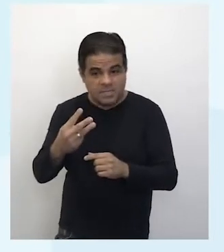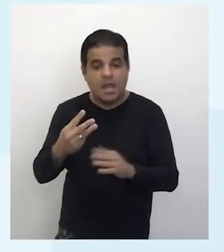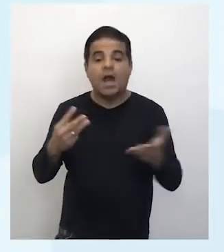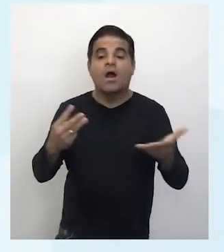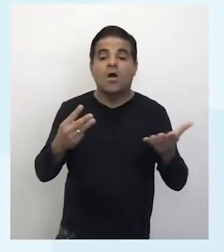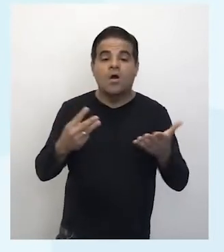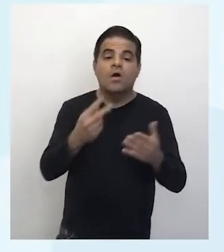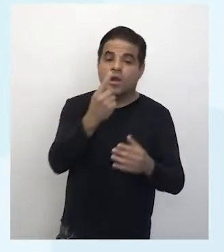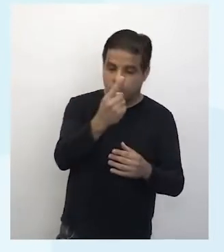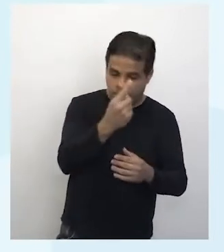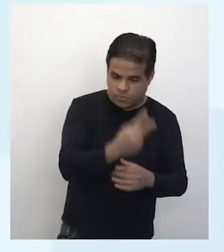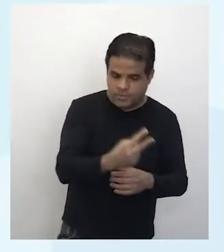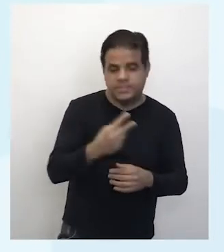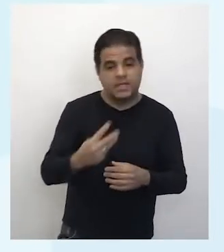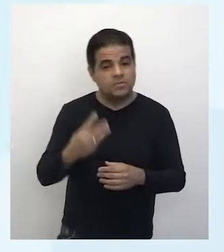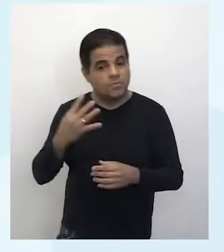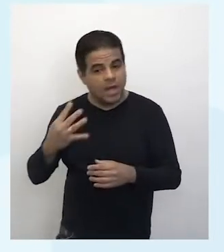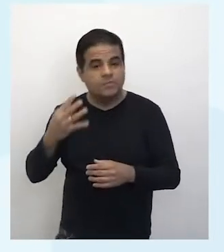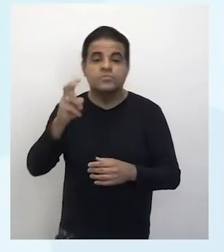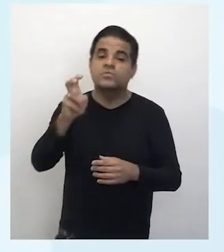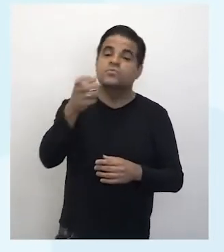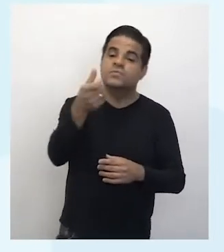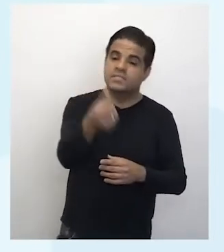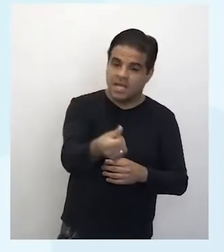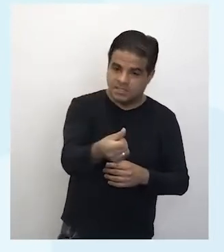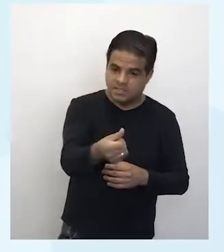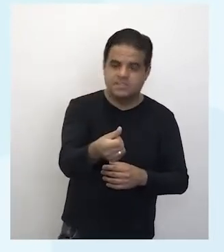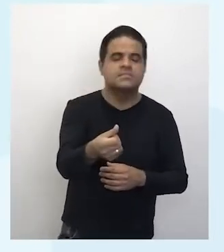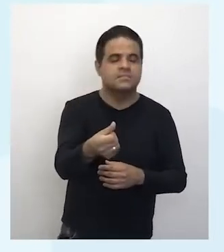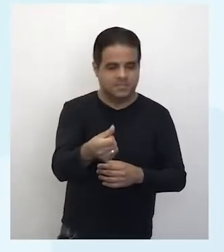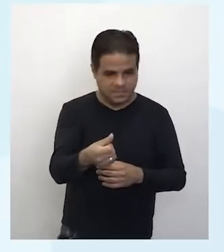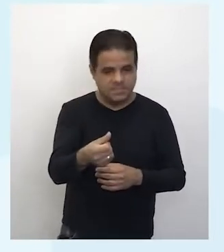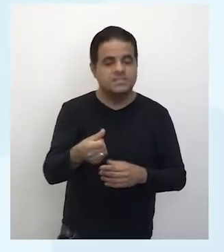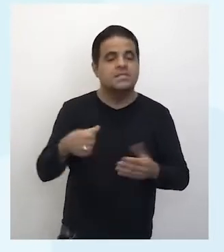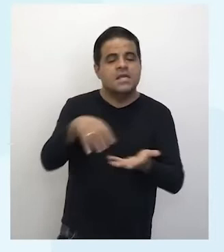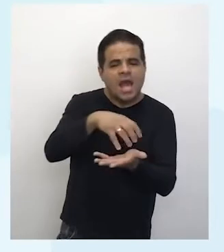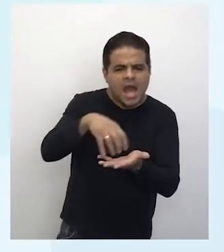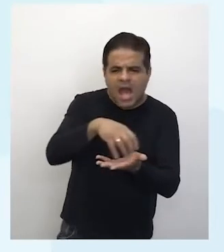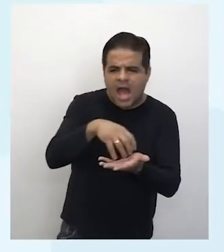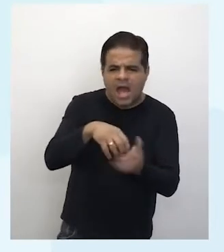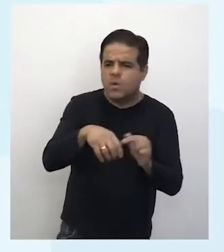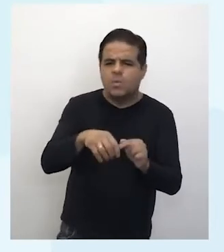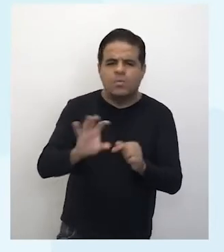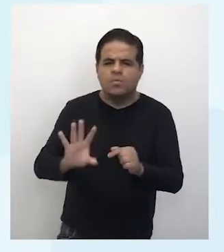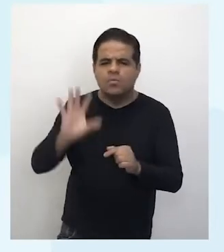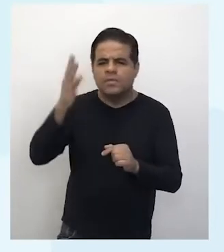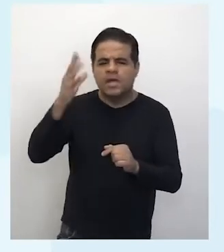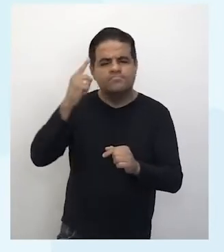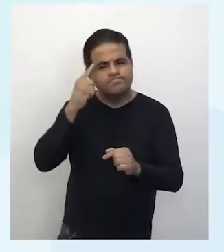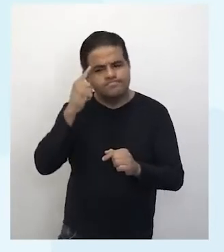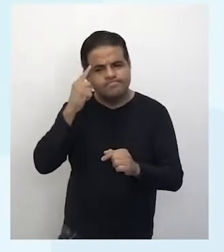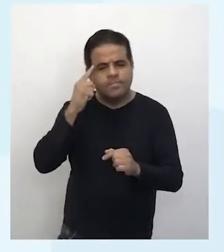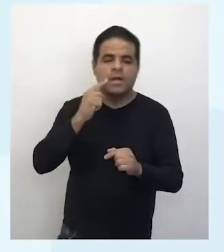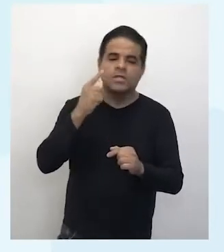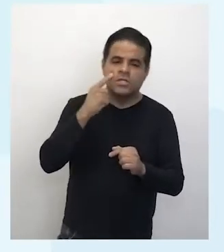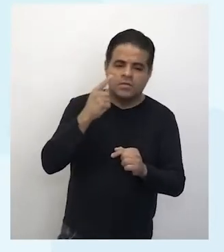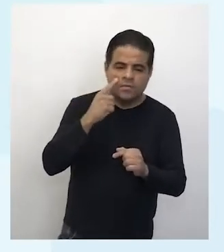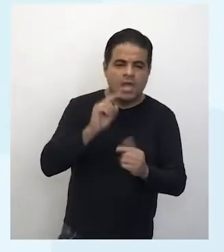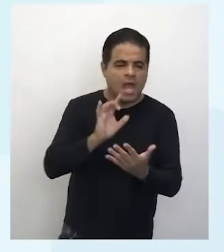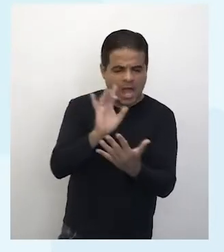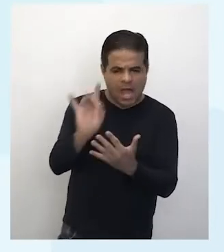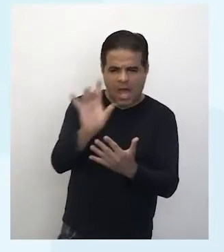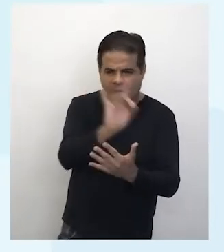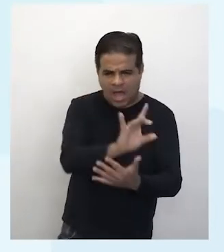ficou então um dois três quatro cinco seis e a área o que que acontece a considerar a